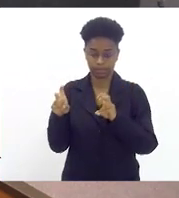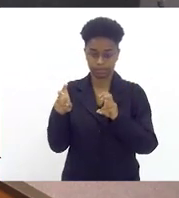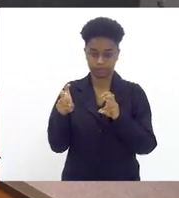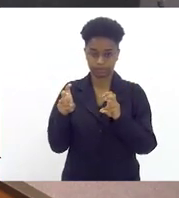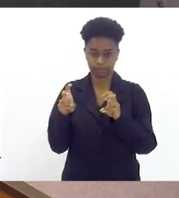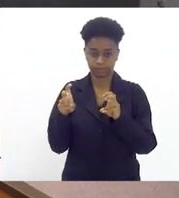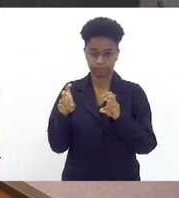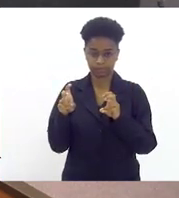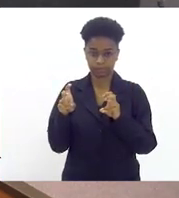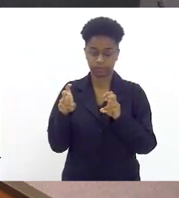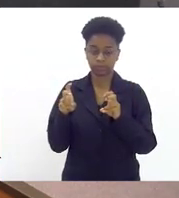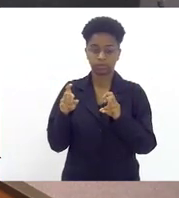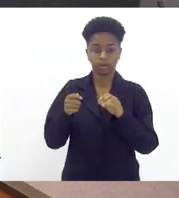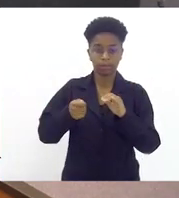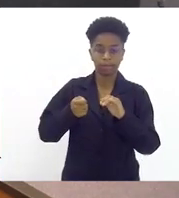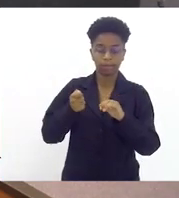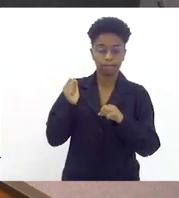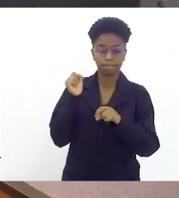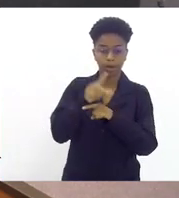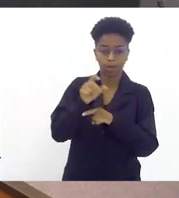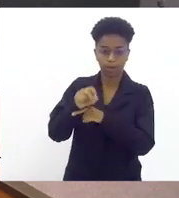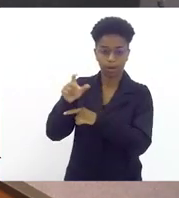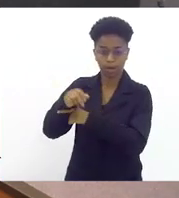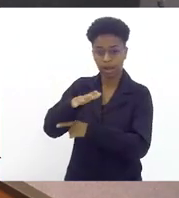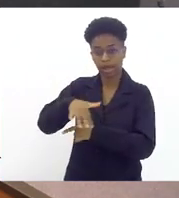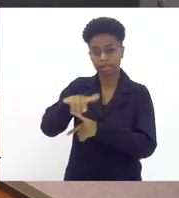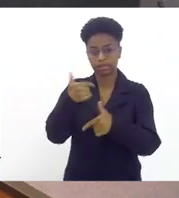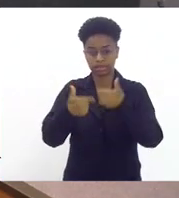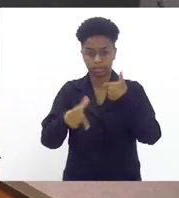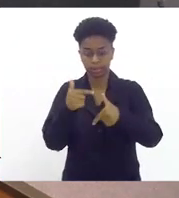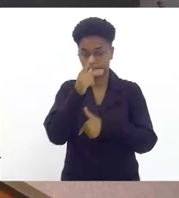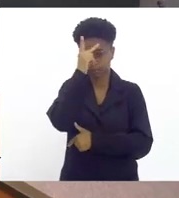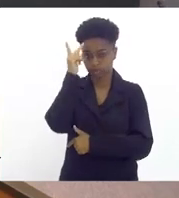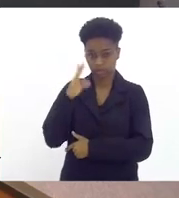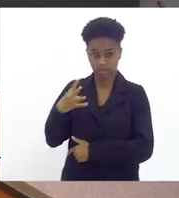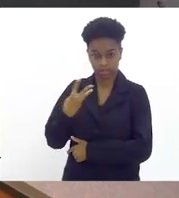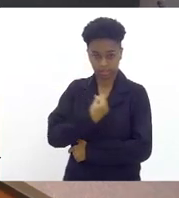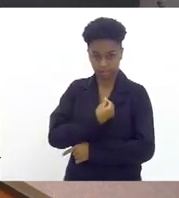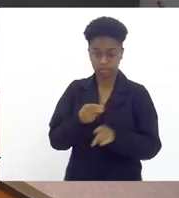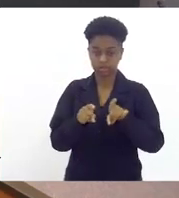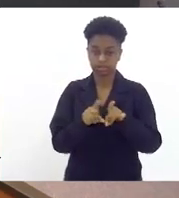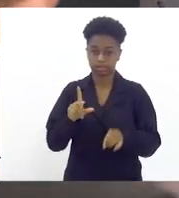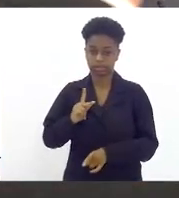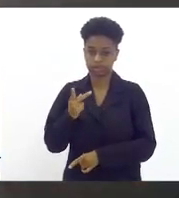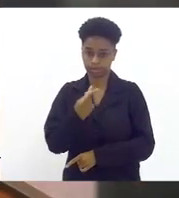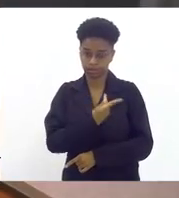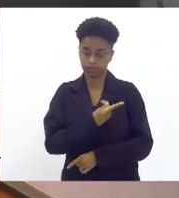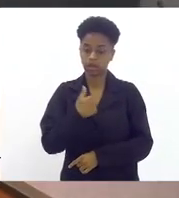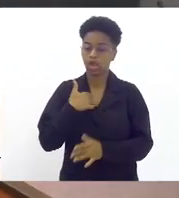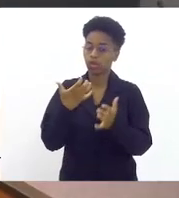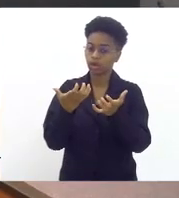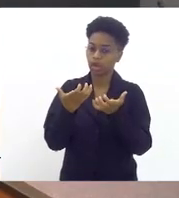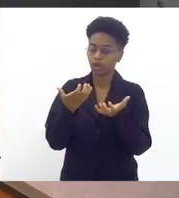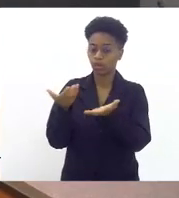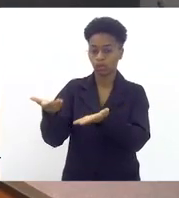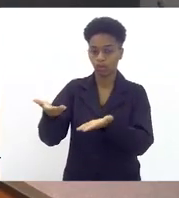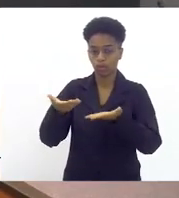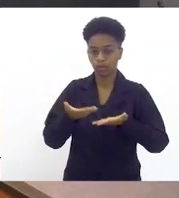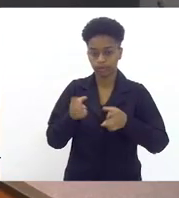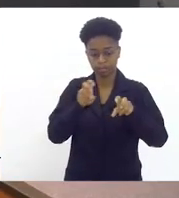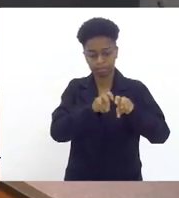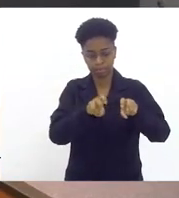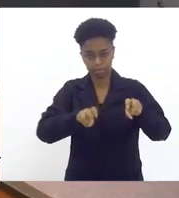o acesso ao mercado de trabalho de pessoas transexuais e travestis. Gostaria de convidar para